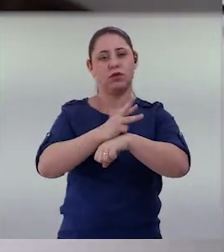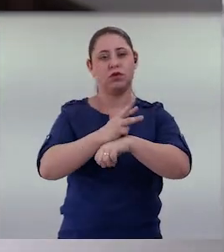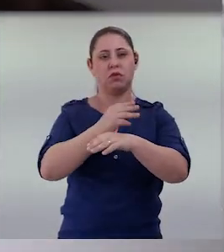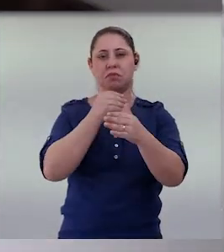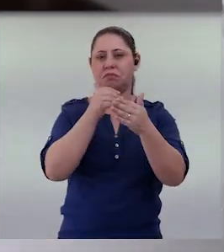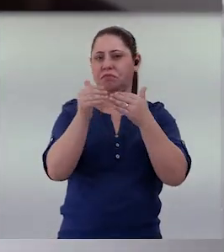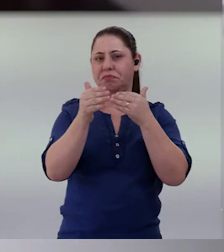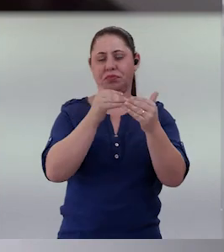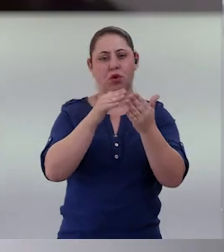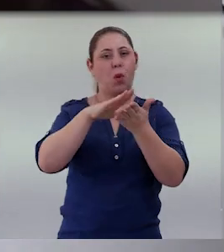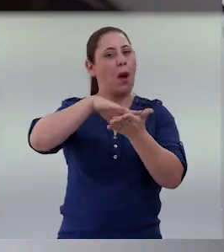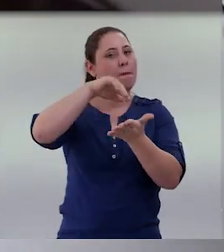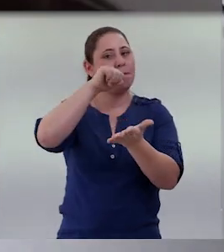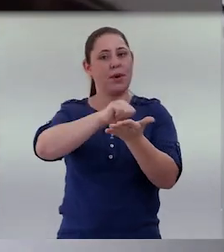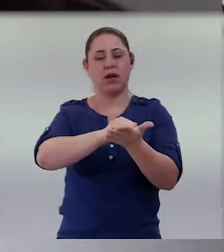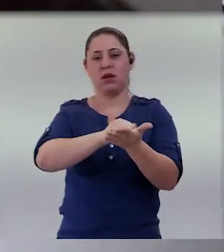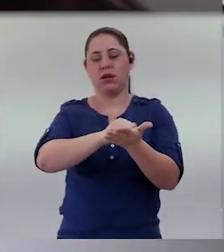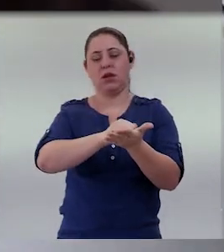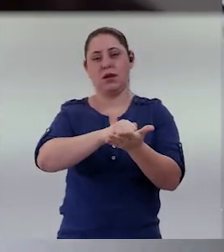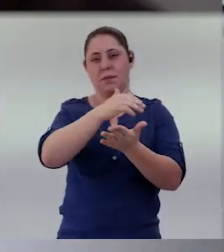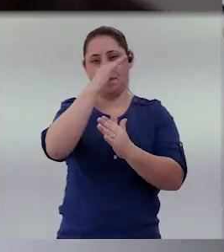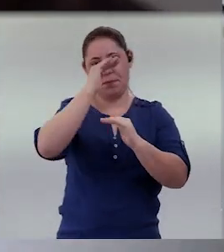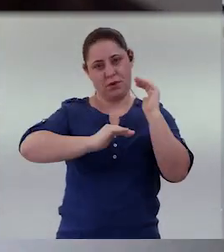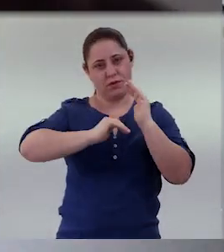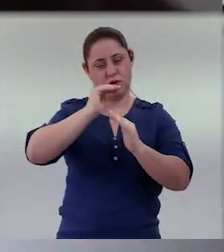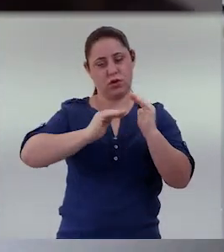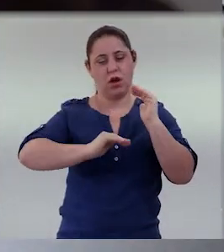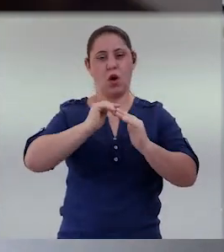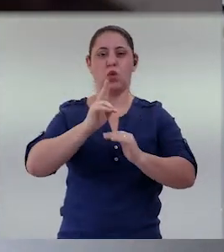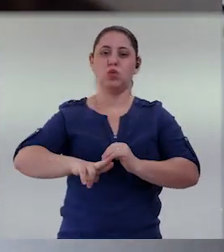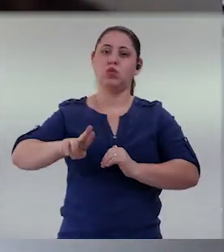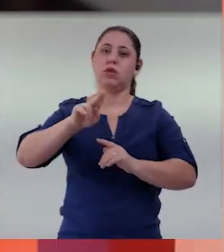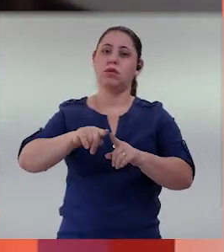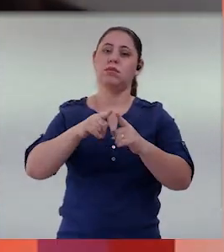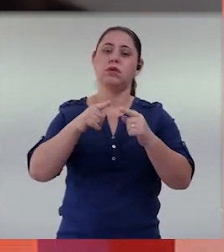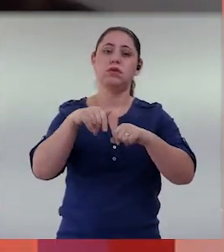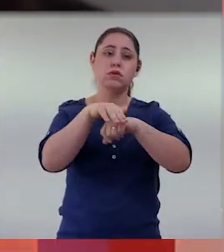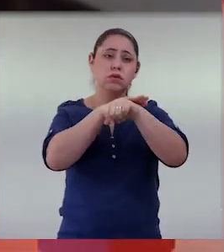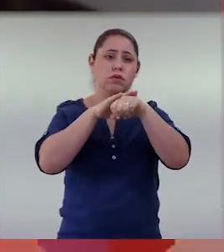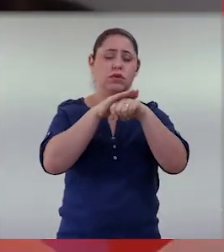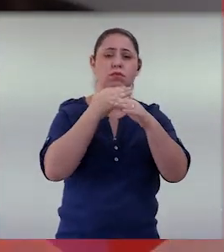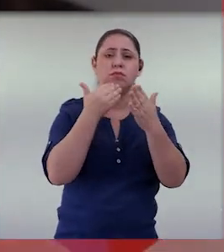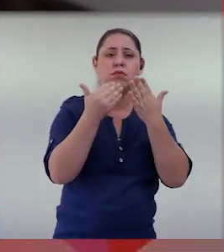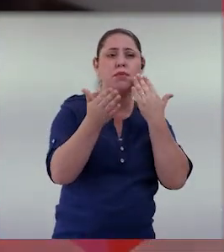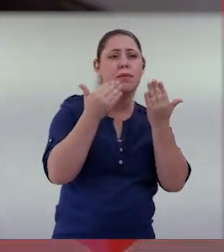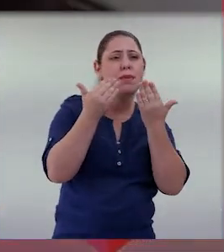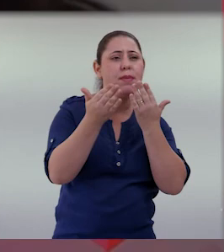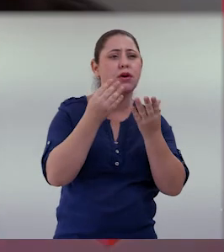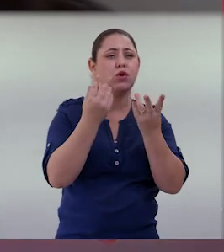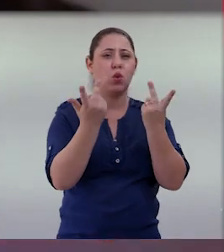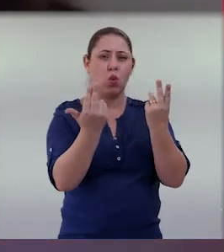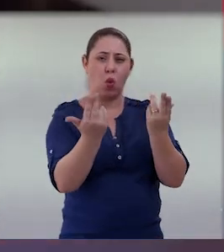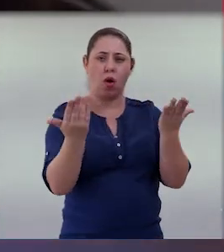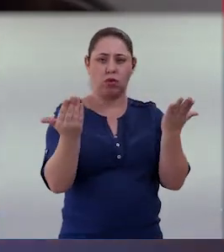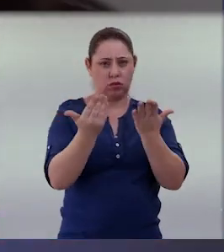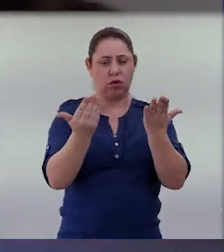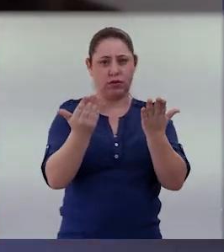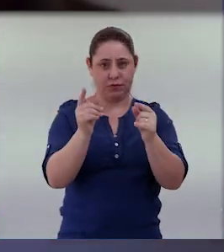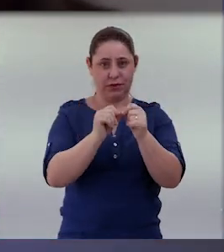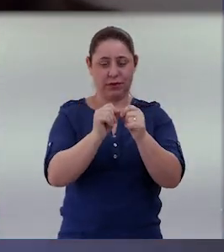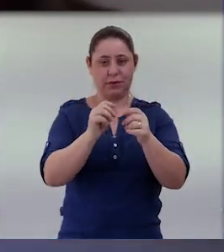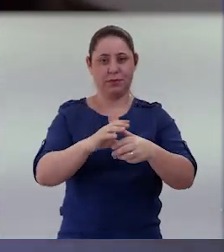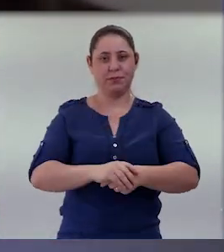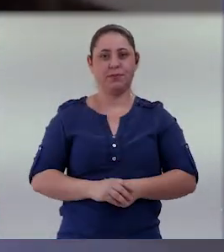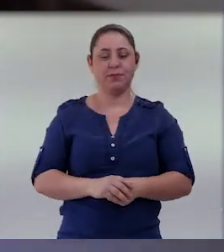celular, no WhatsApp lá, seja lá qual a plataforma que o profissional usa, mas ela vai conversar, bater um papo como a gente